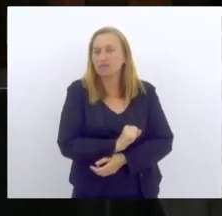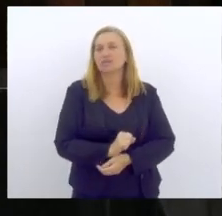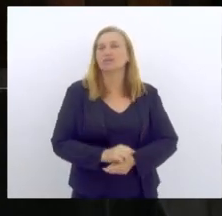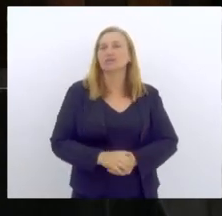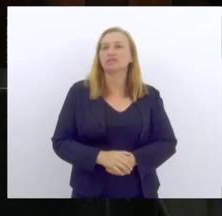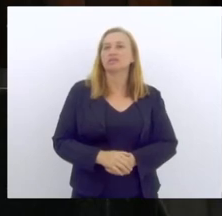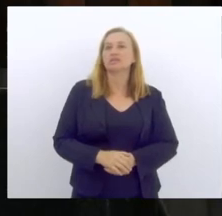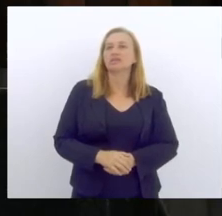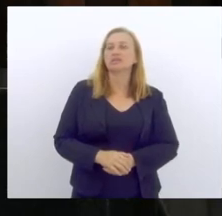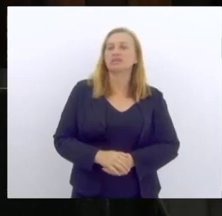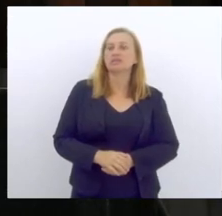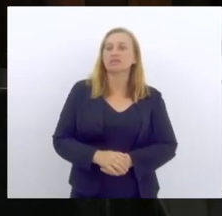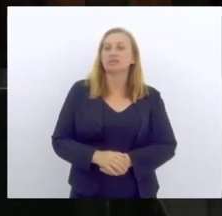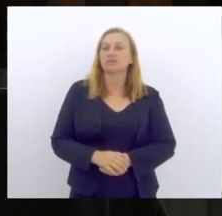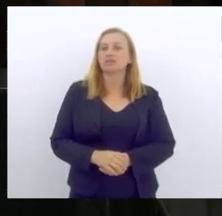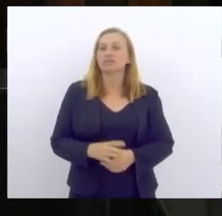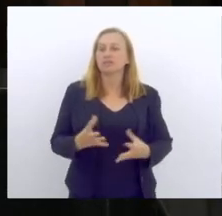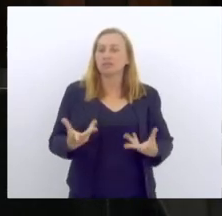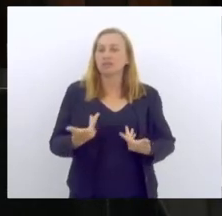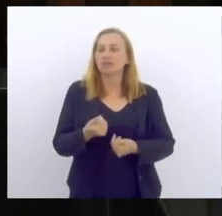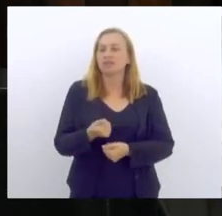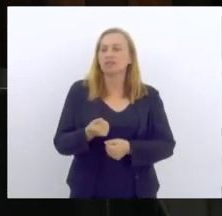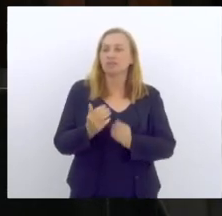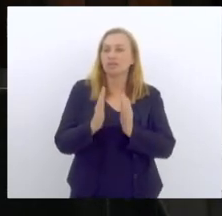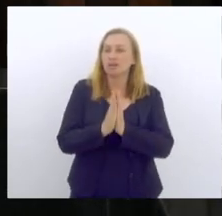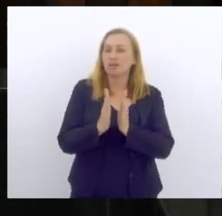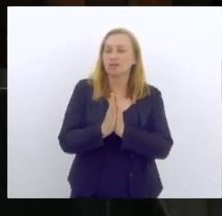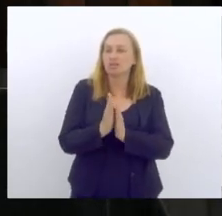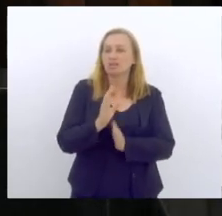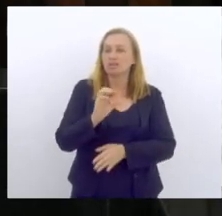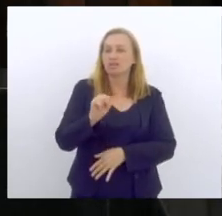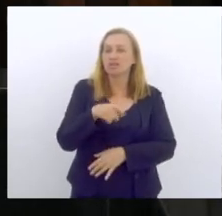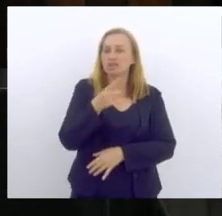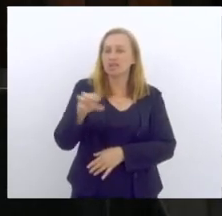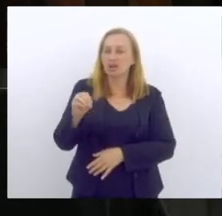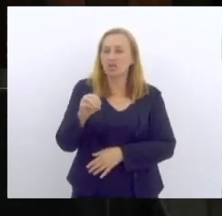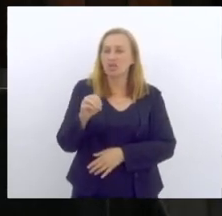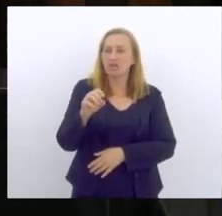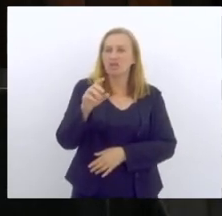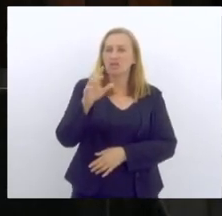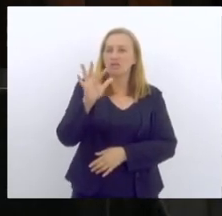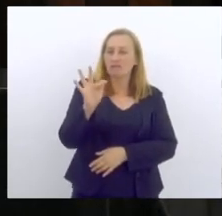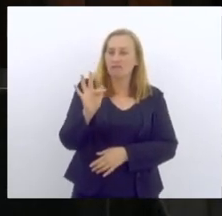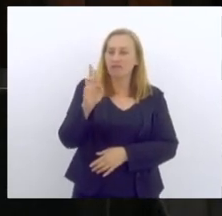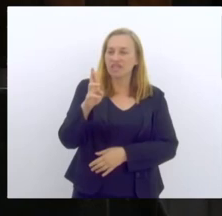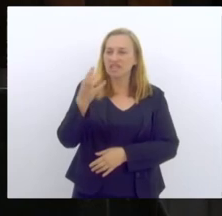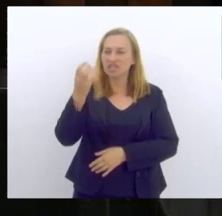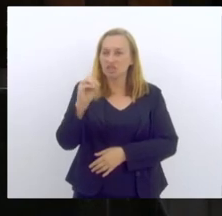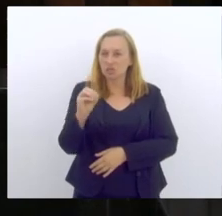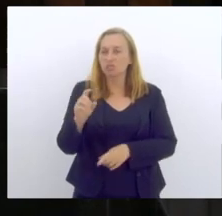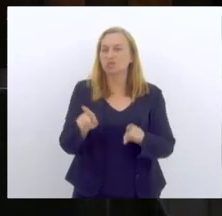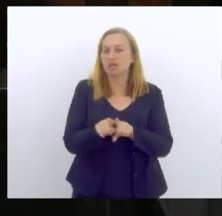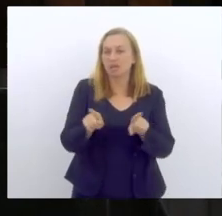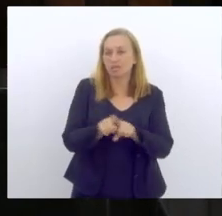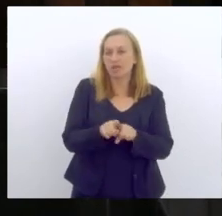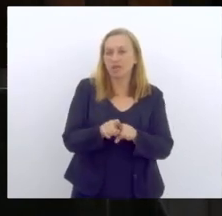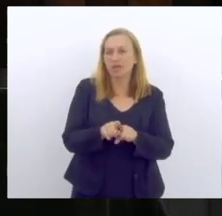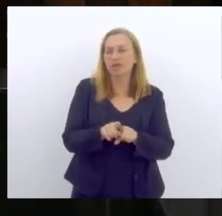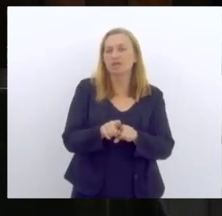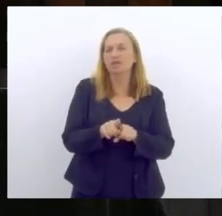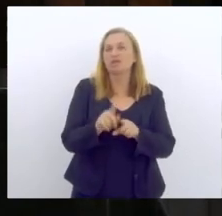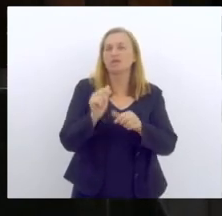sua inesquecível oração de São Francisco Doutor harema procurador da Assembleia